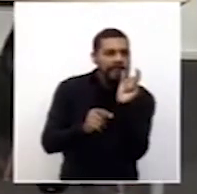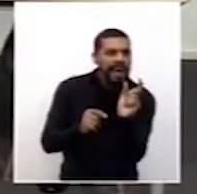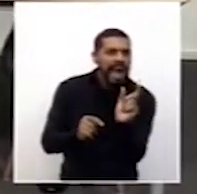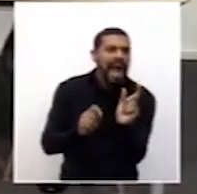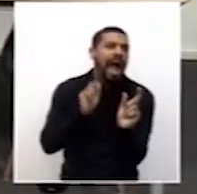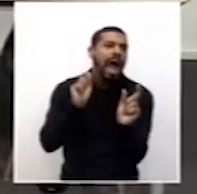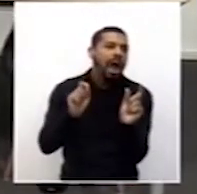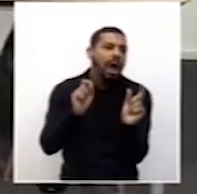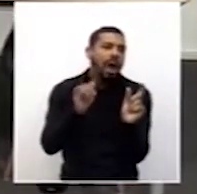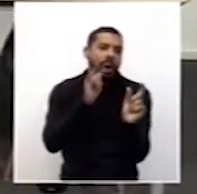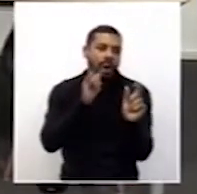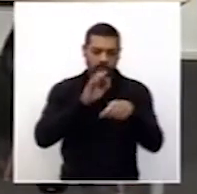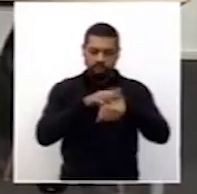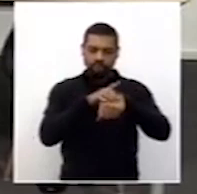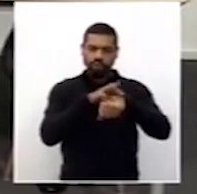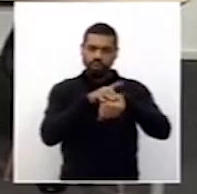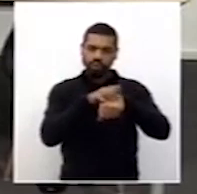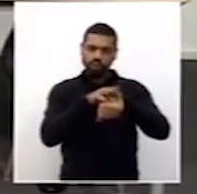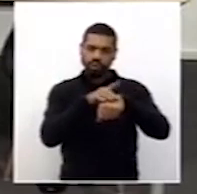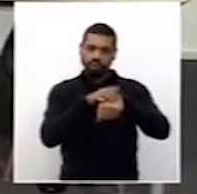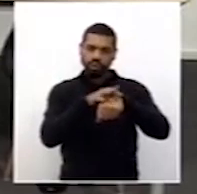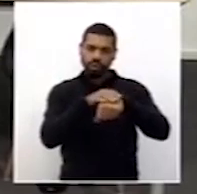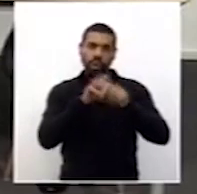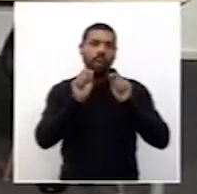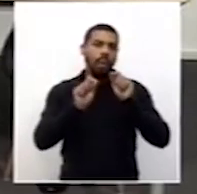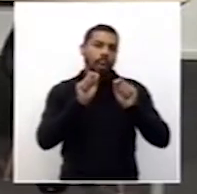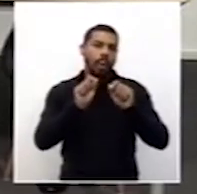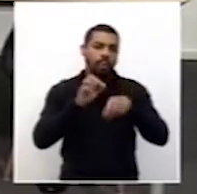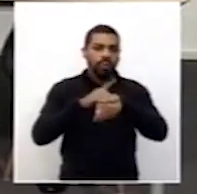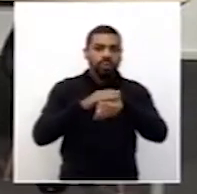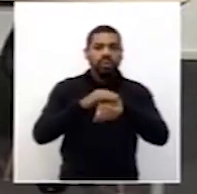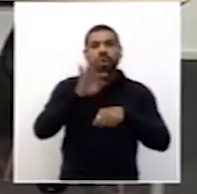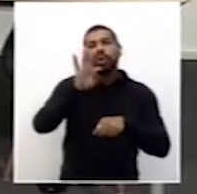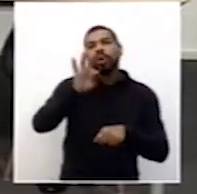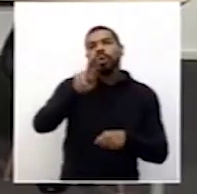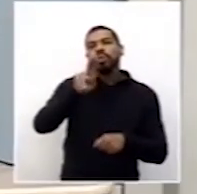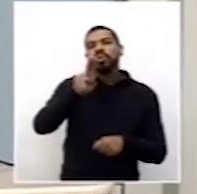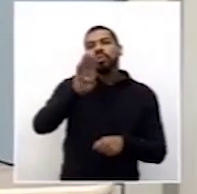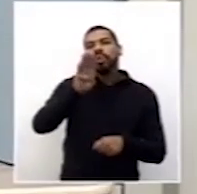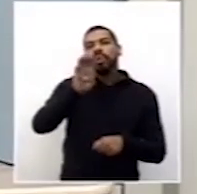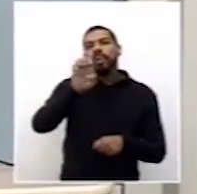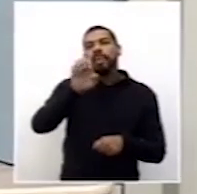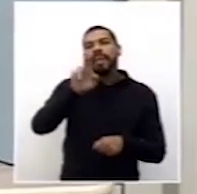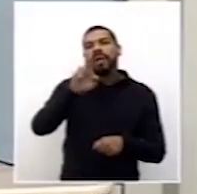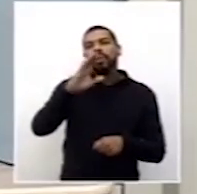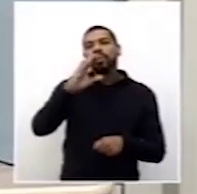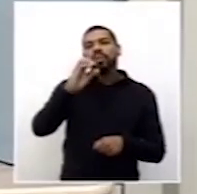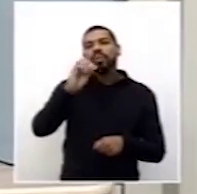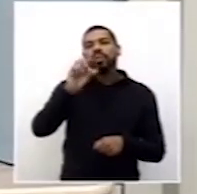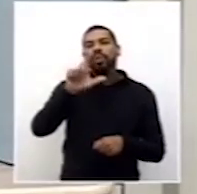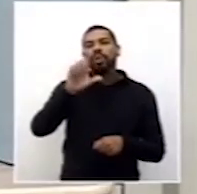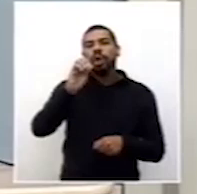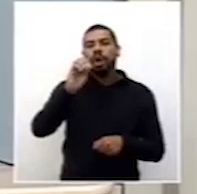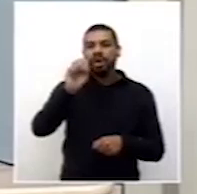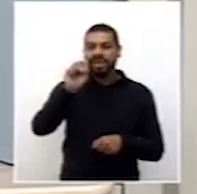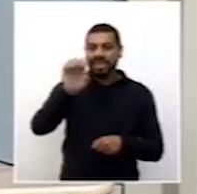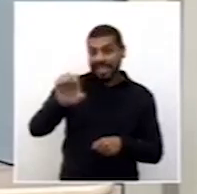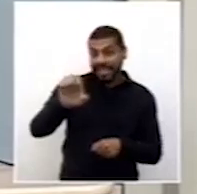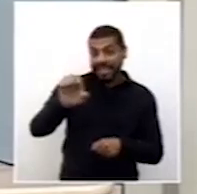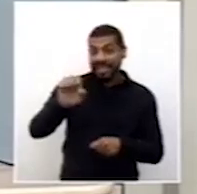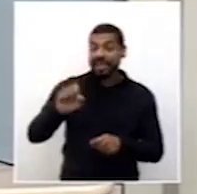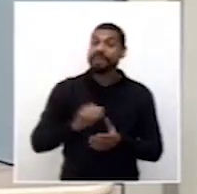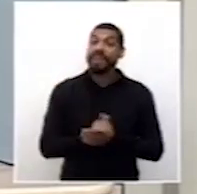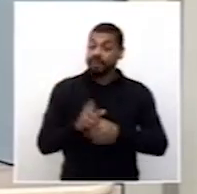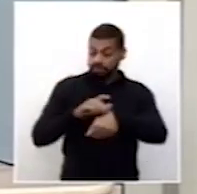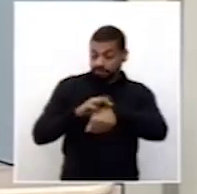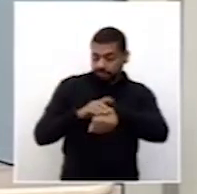de uma determinada doença chamada tuberculose. Era assim que eles eram chamados. E quebra-queixo era o nome, era assim que